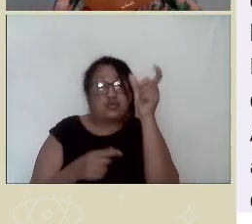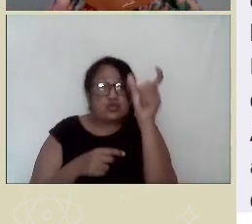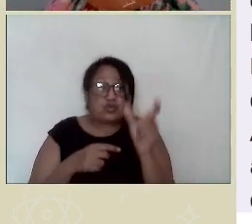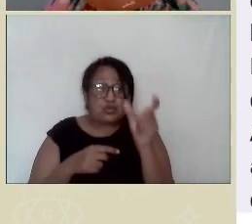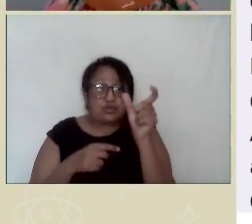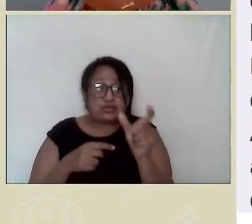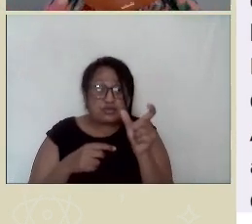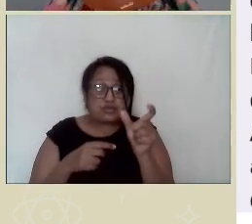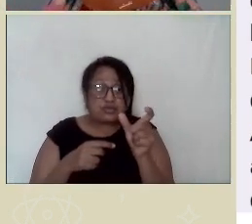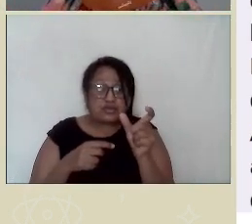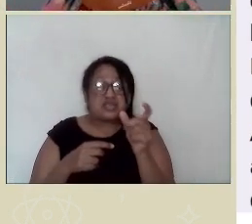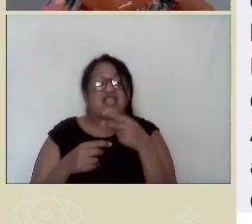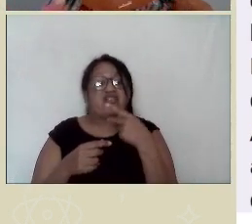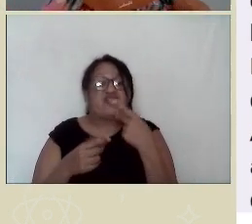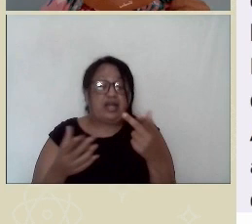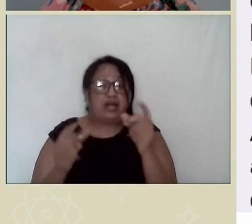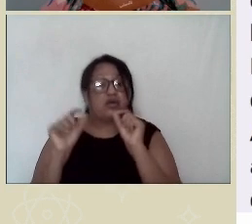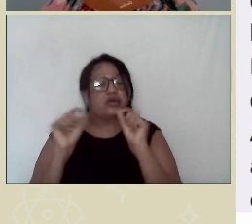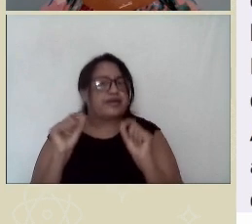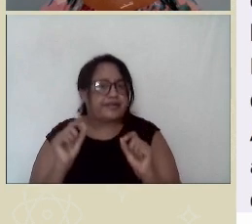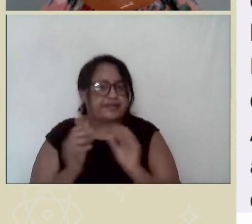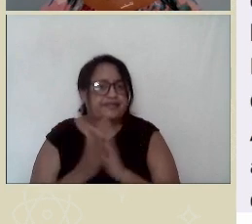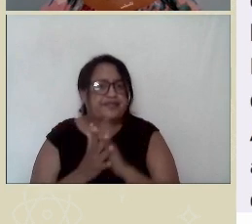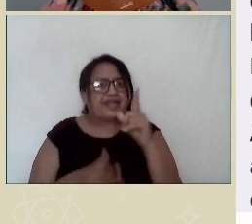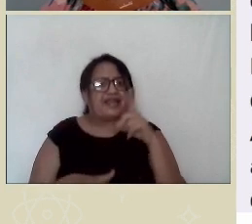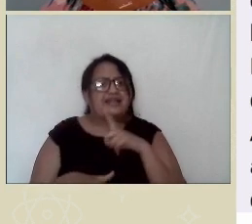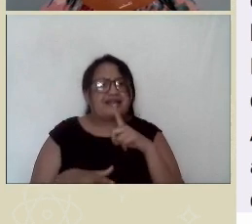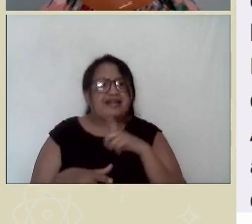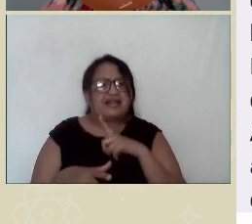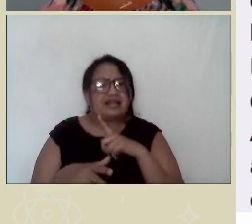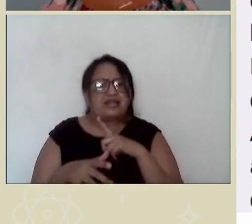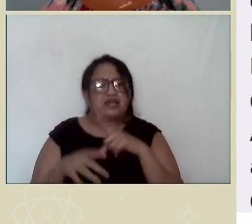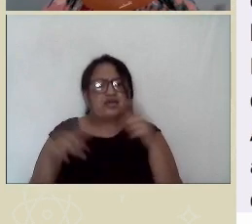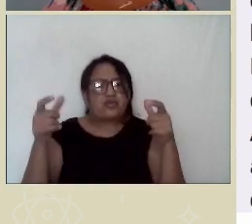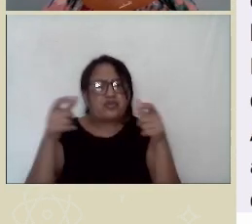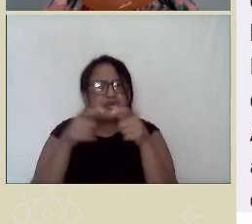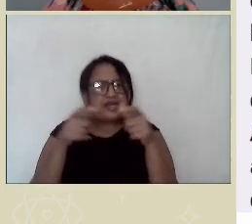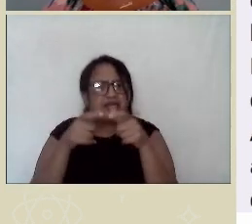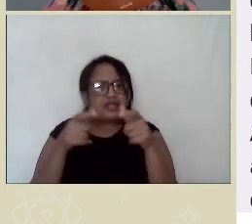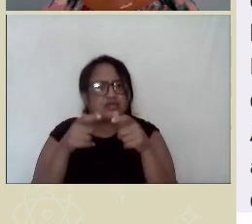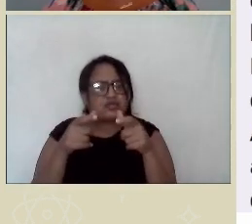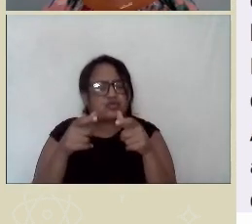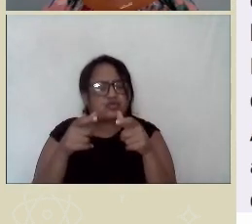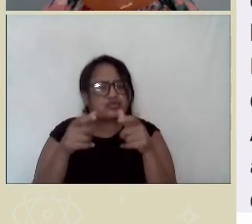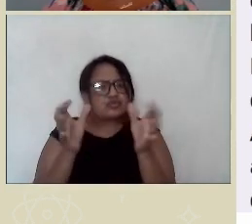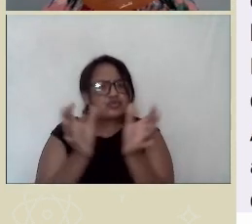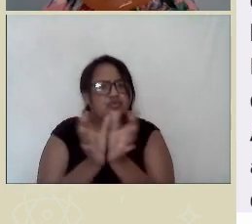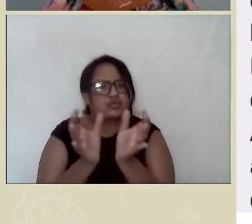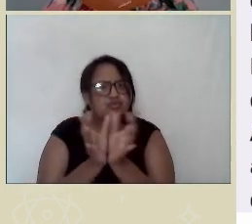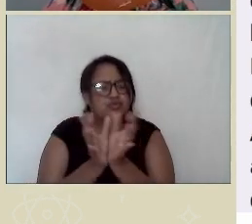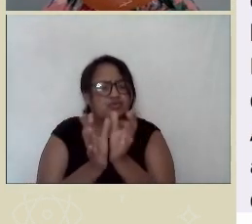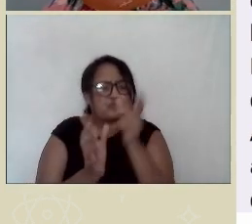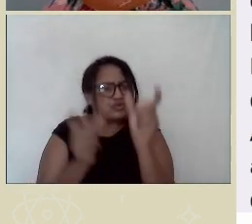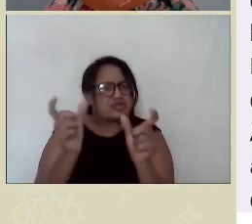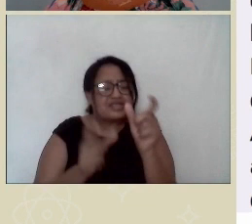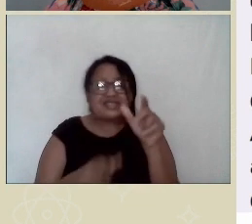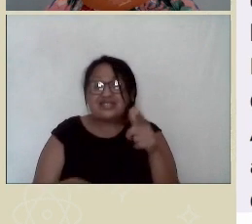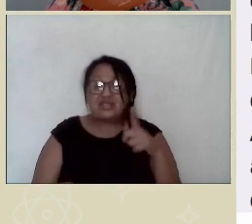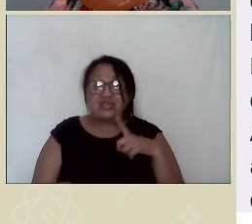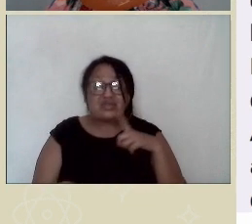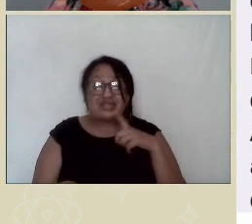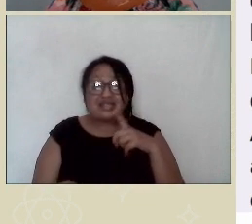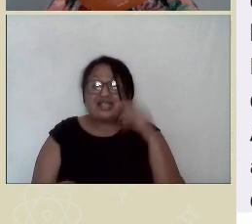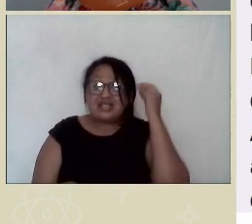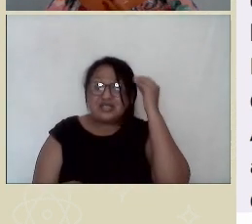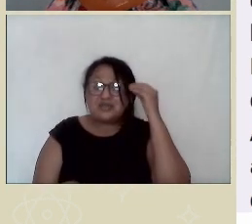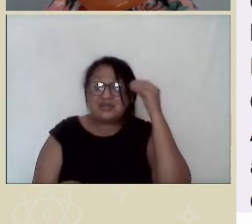alguém que diz existe um pequeno grupo de indivíduos que não tem experiência médica relevante que está abusando das